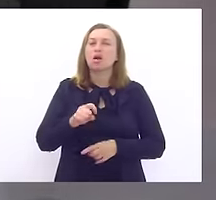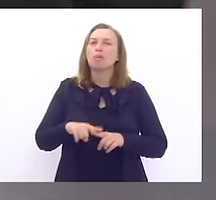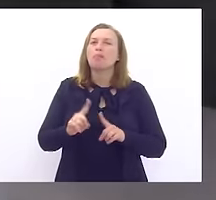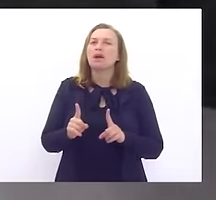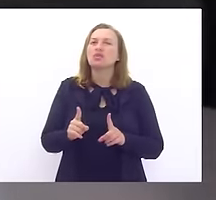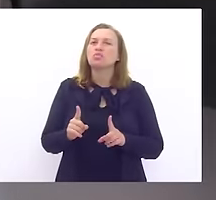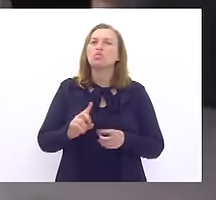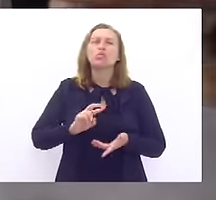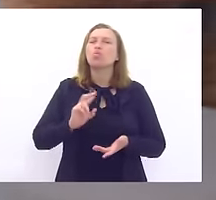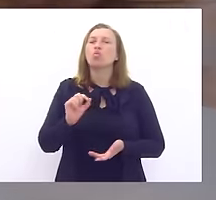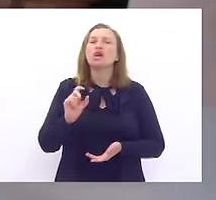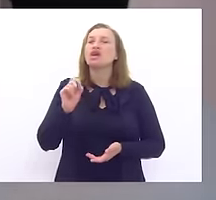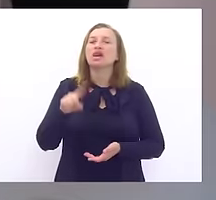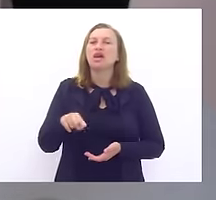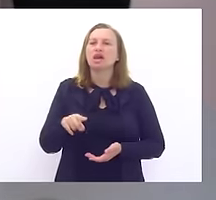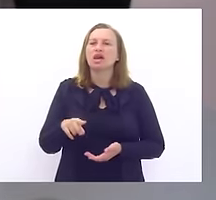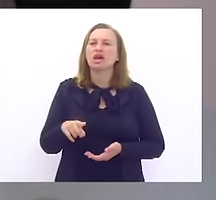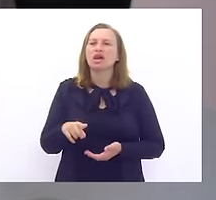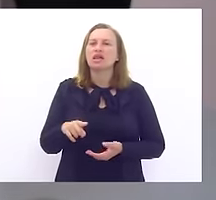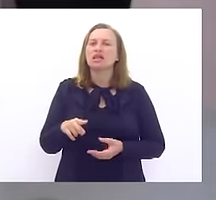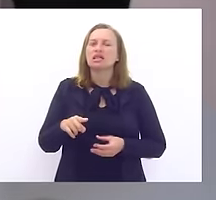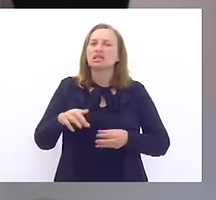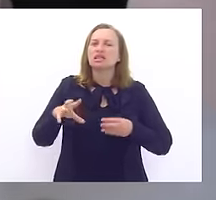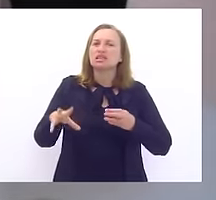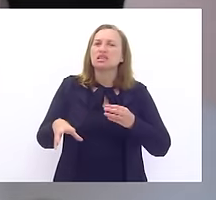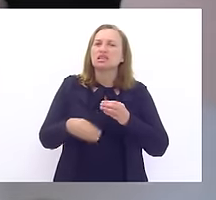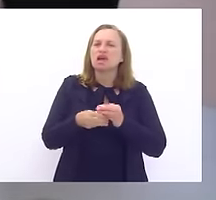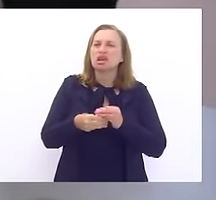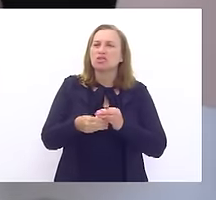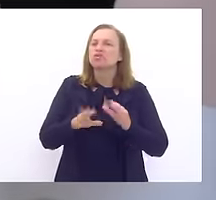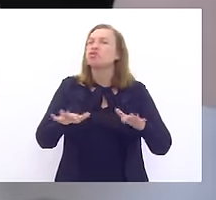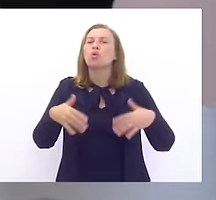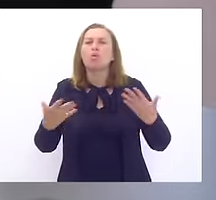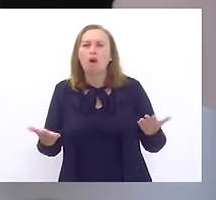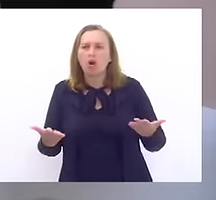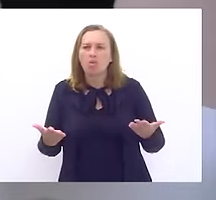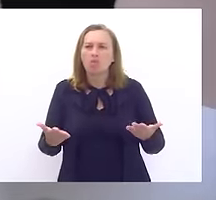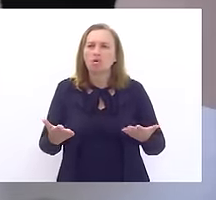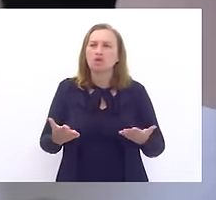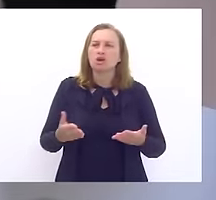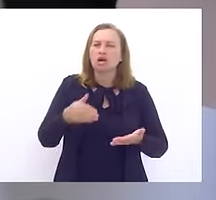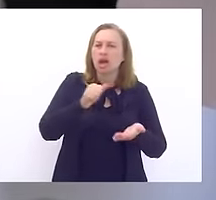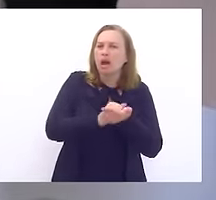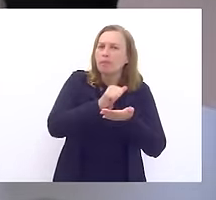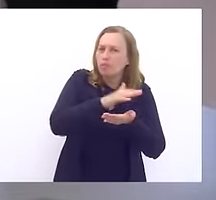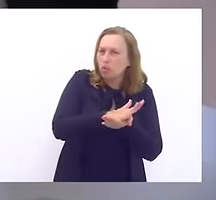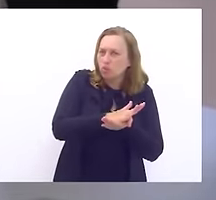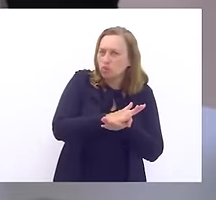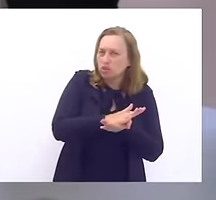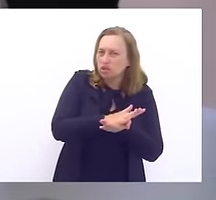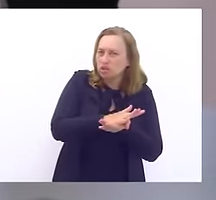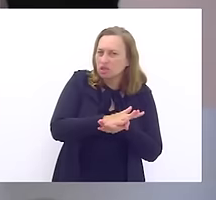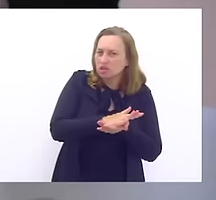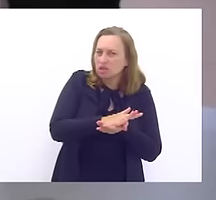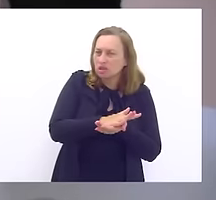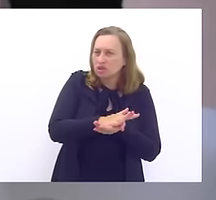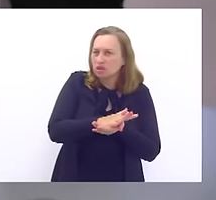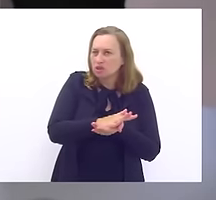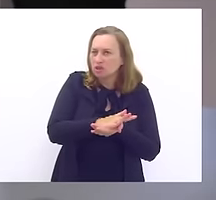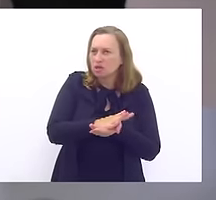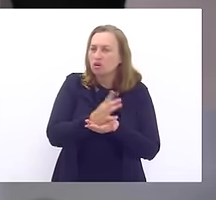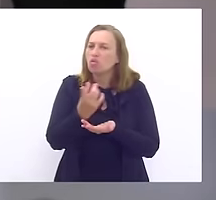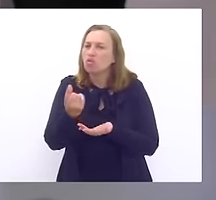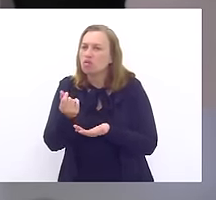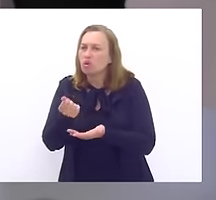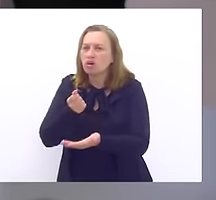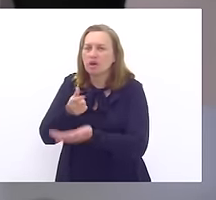que é o poder de polícia e agora não foi respondido não sabe qual que por exemplo olha só a multa que ele que ele dá ali a multa que ele e a